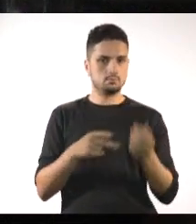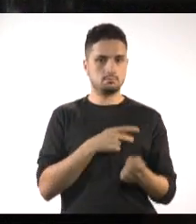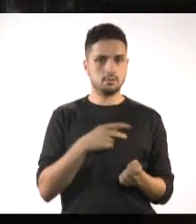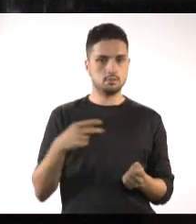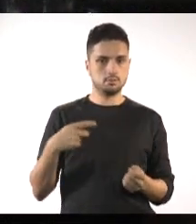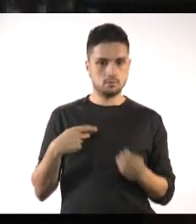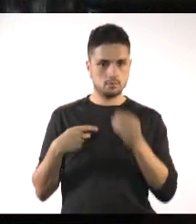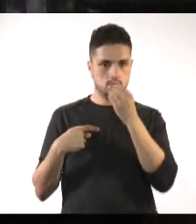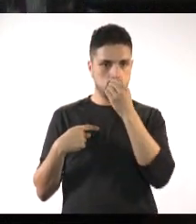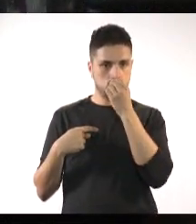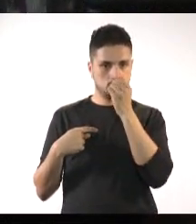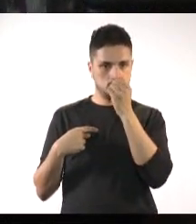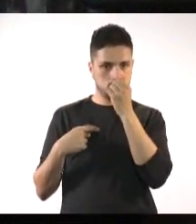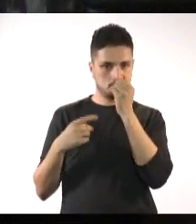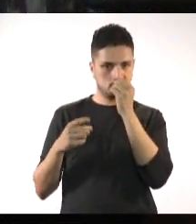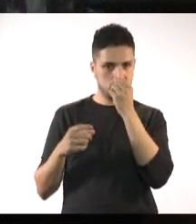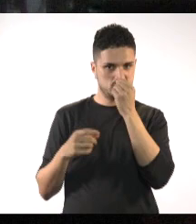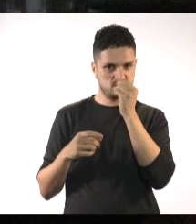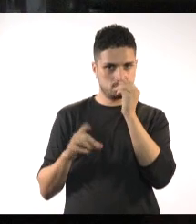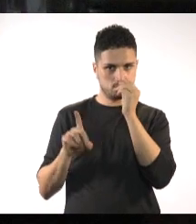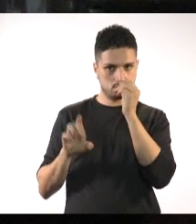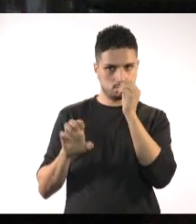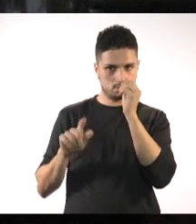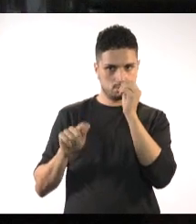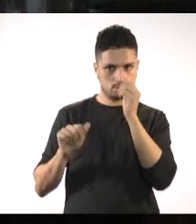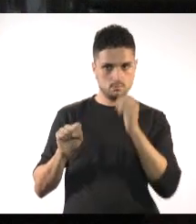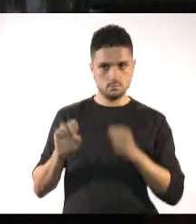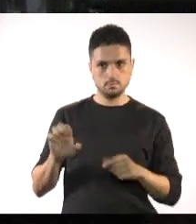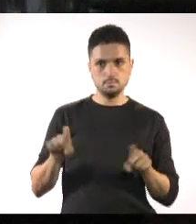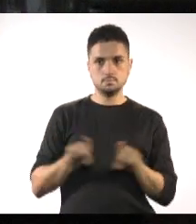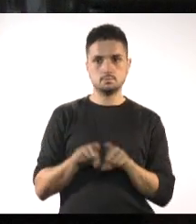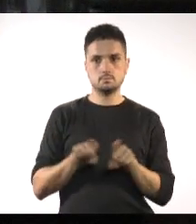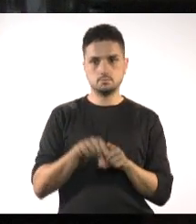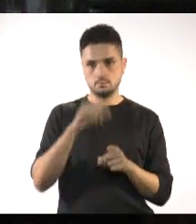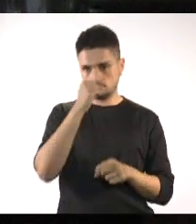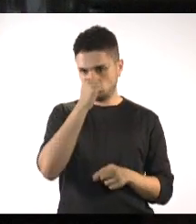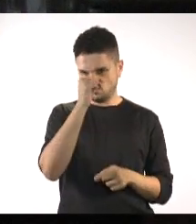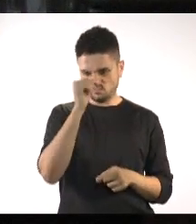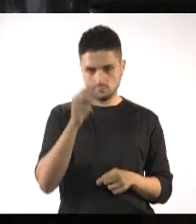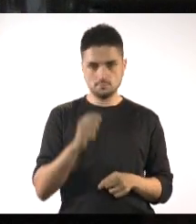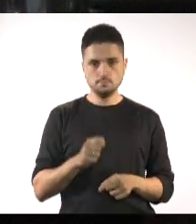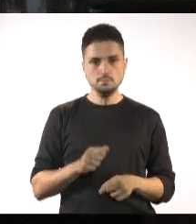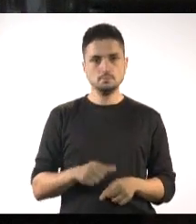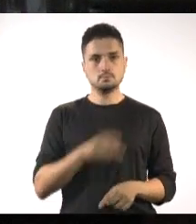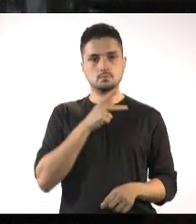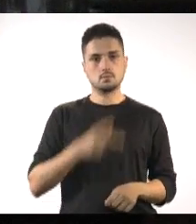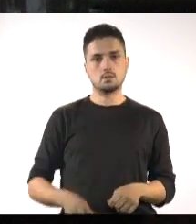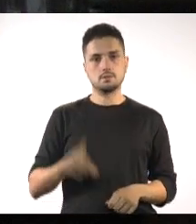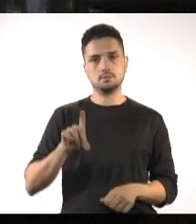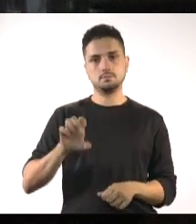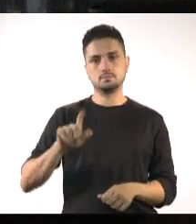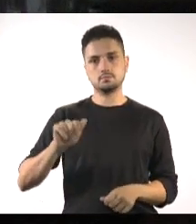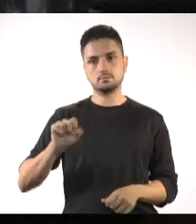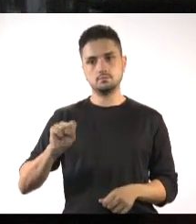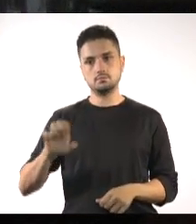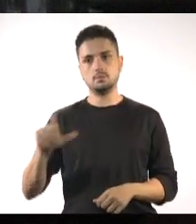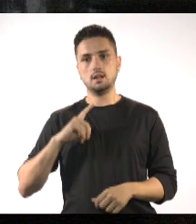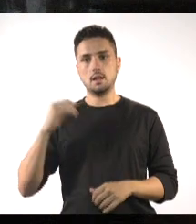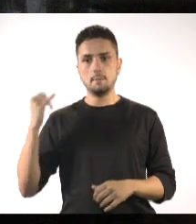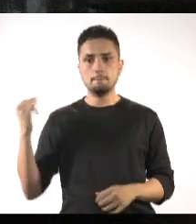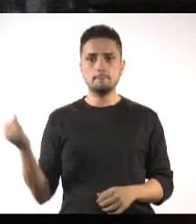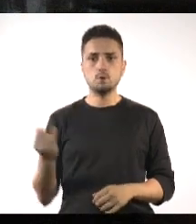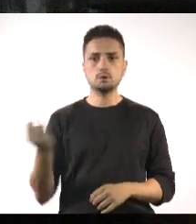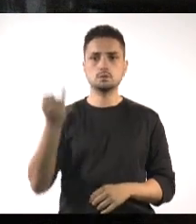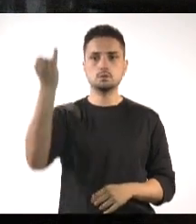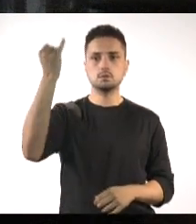pastoral do Degase, próprio presidente do Degase, em que nós vemos a importância de continuar os